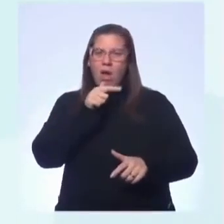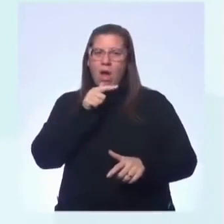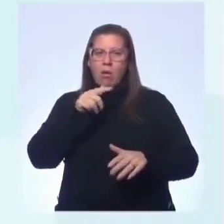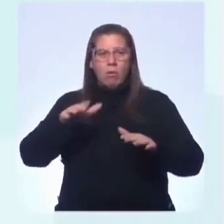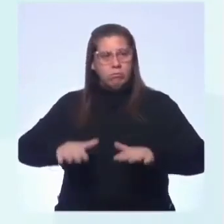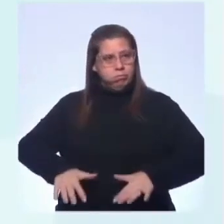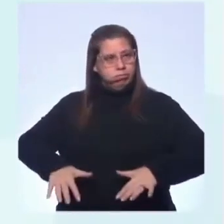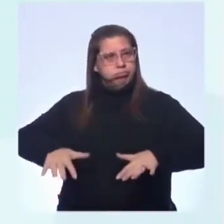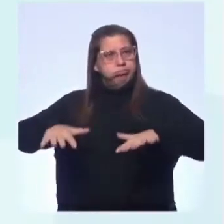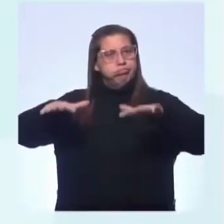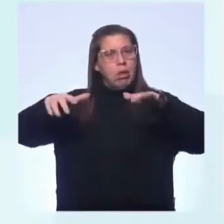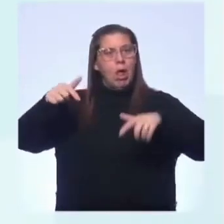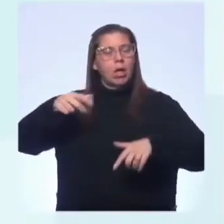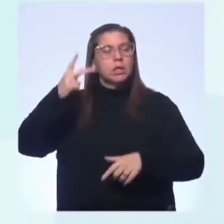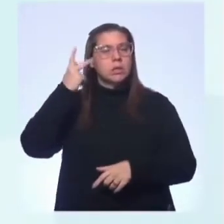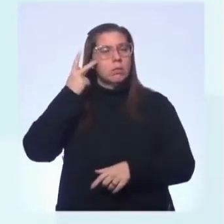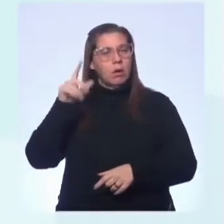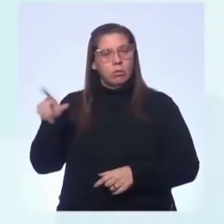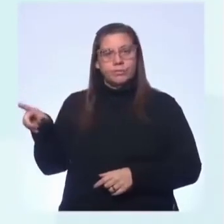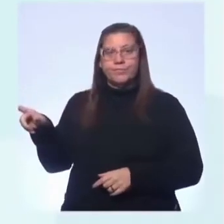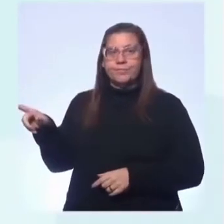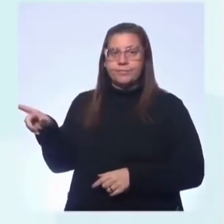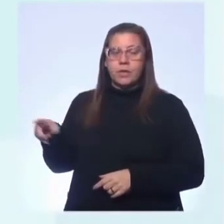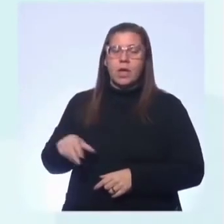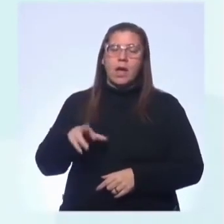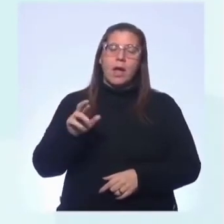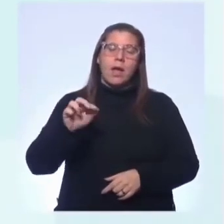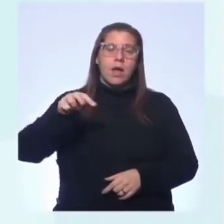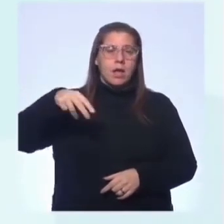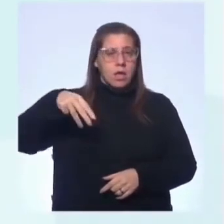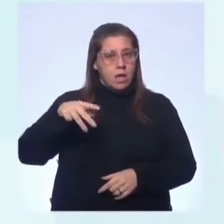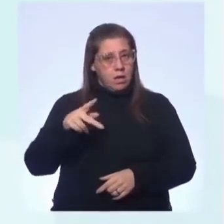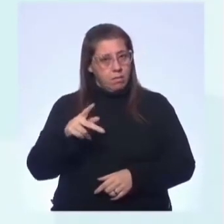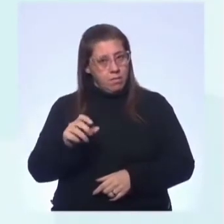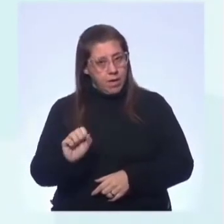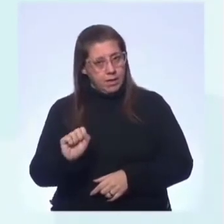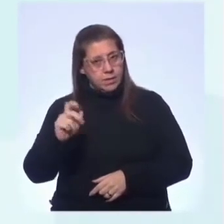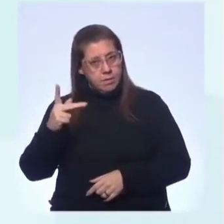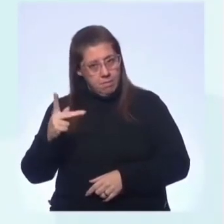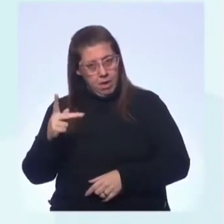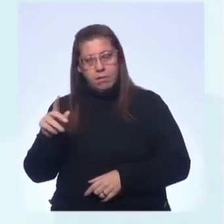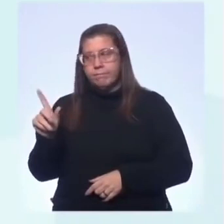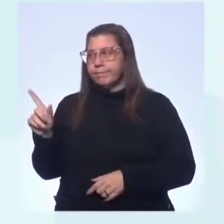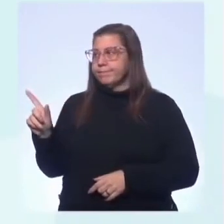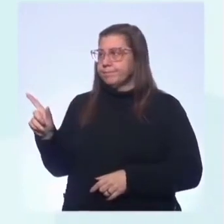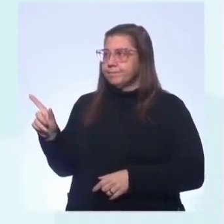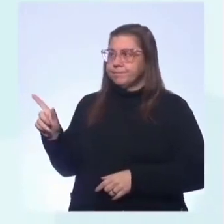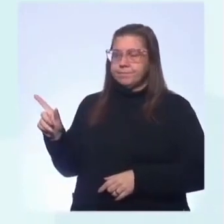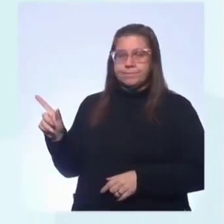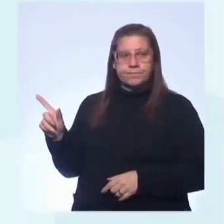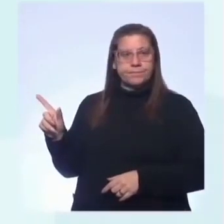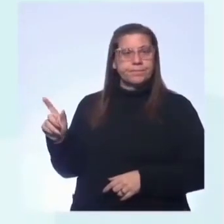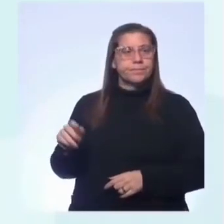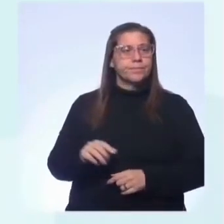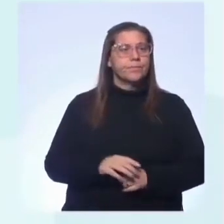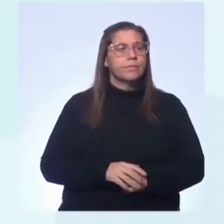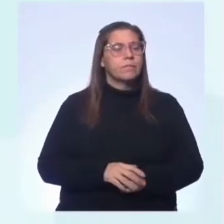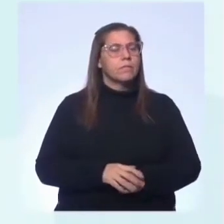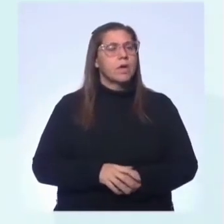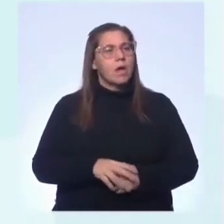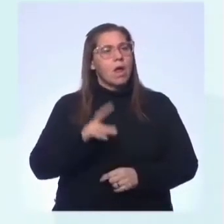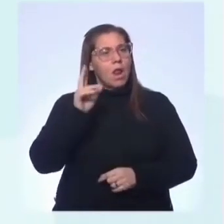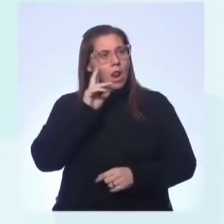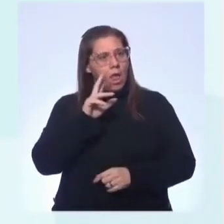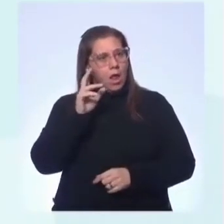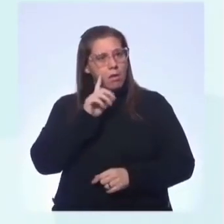metropolitana de São Paulo, né? O RMSP quer dizer região metropolitana de São Paulo, né? Lembrando aí que